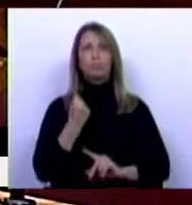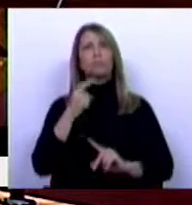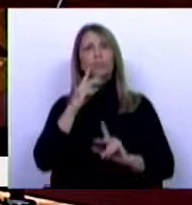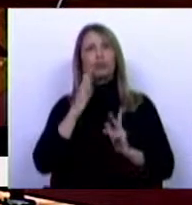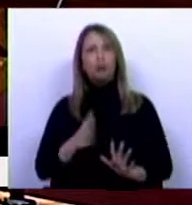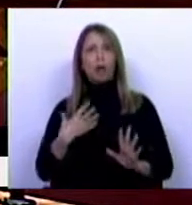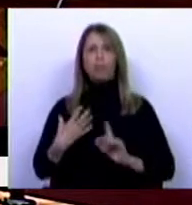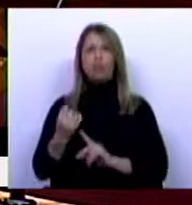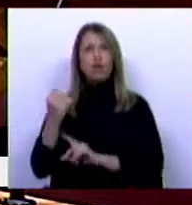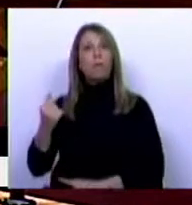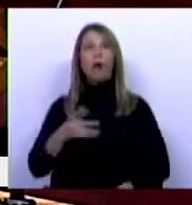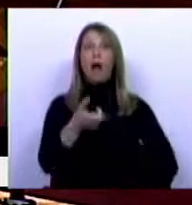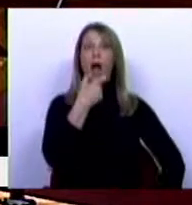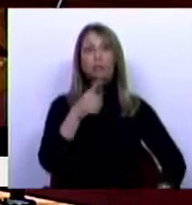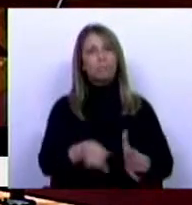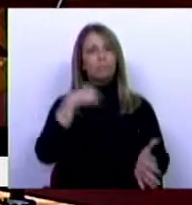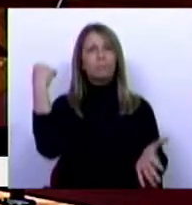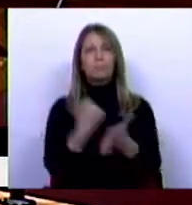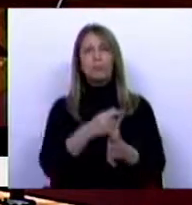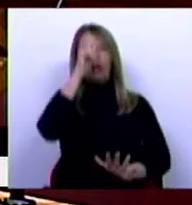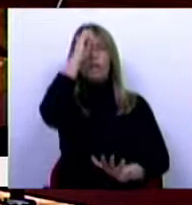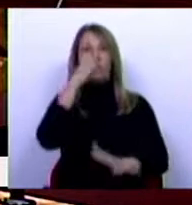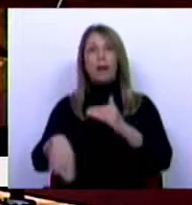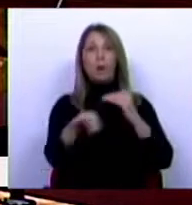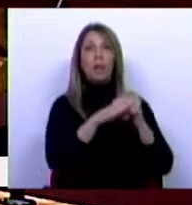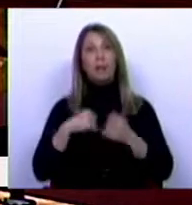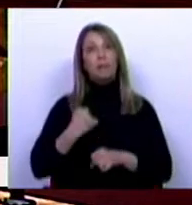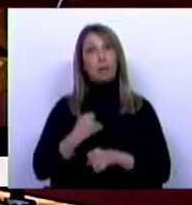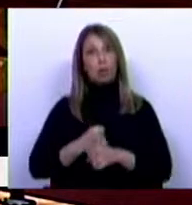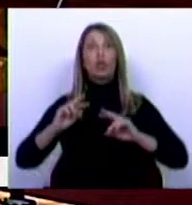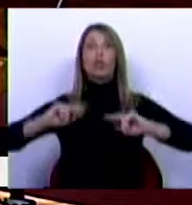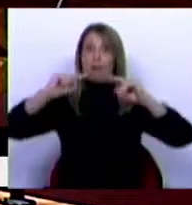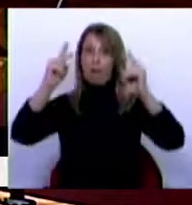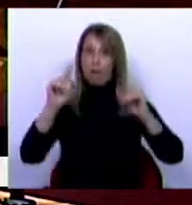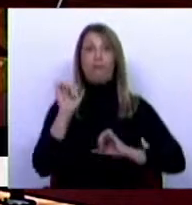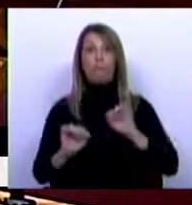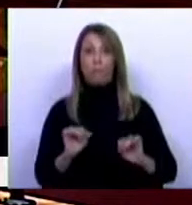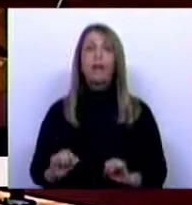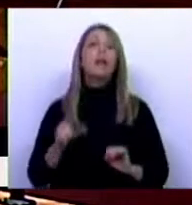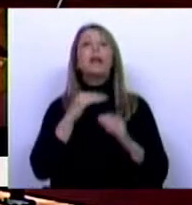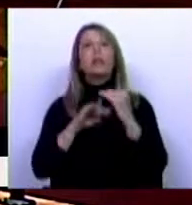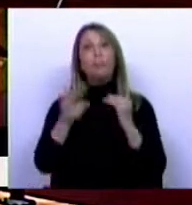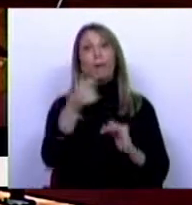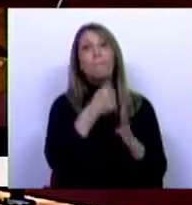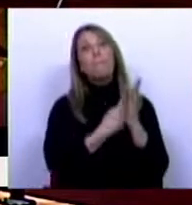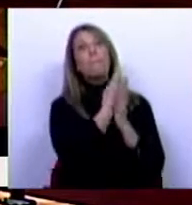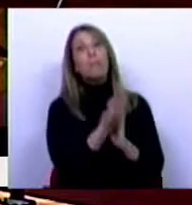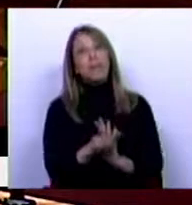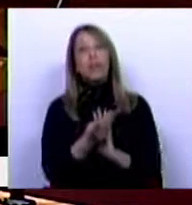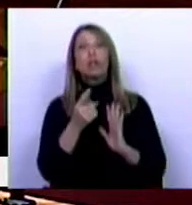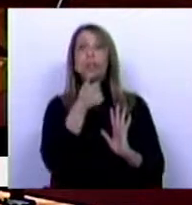sempre com respeito pela equidade entre trabalhadores e entre carreiras e sustentabilidade no tempo das medidas que tomamos. Senhora